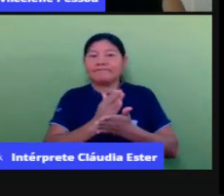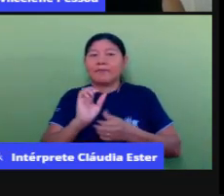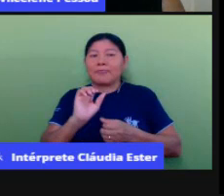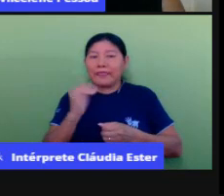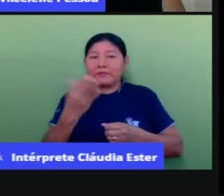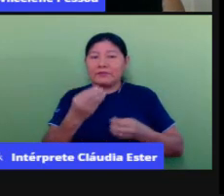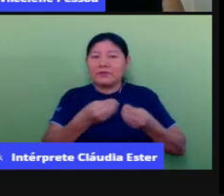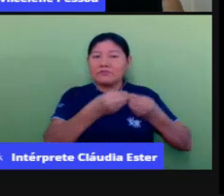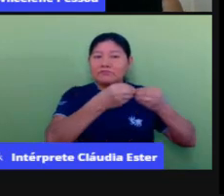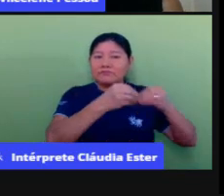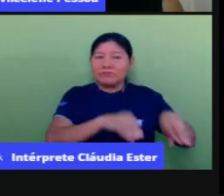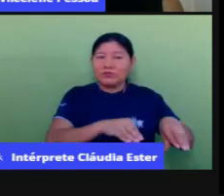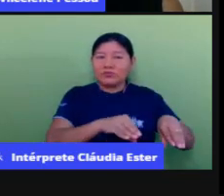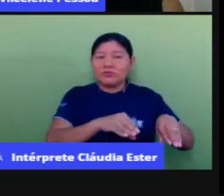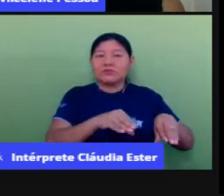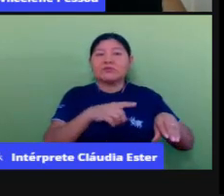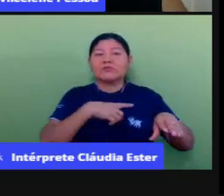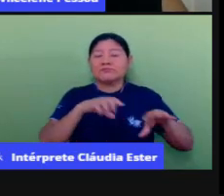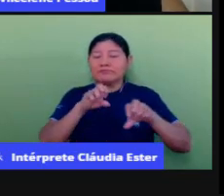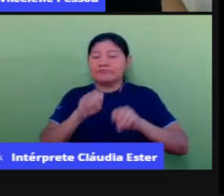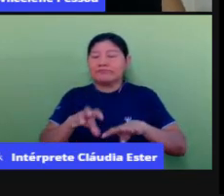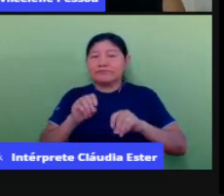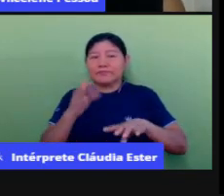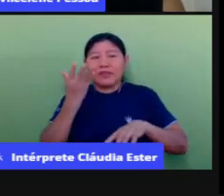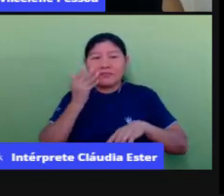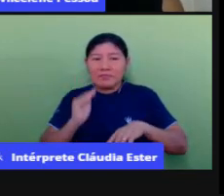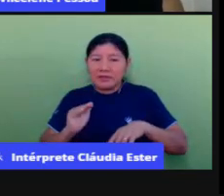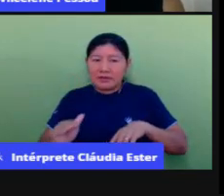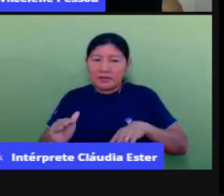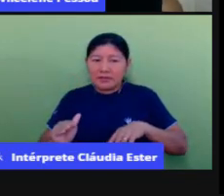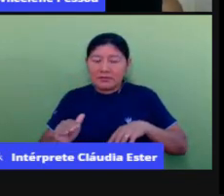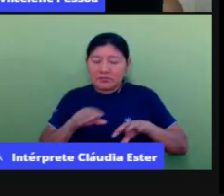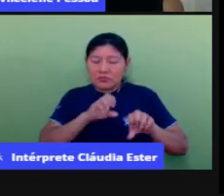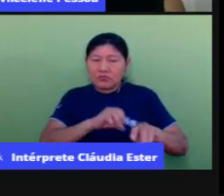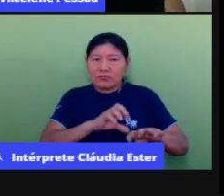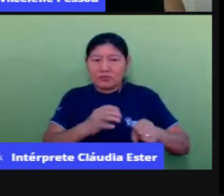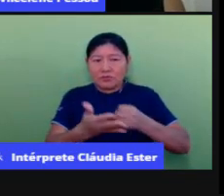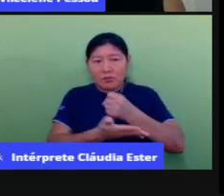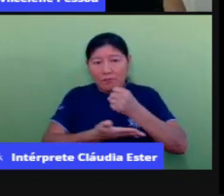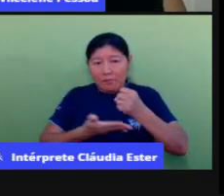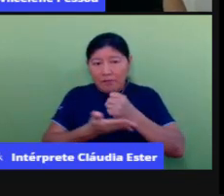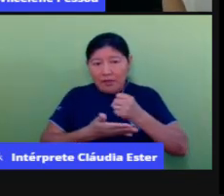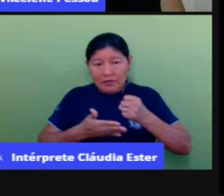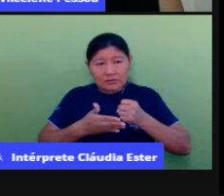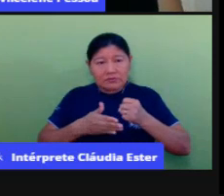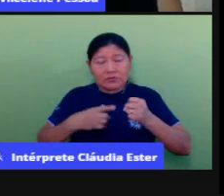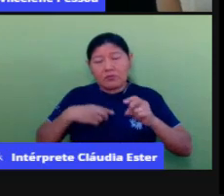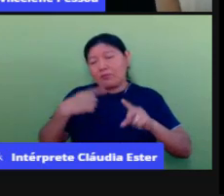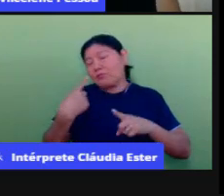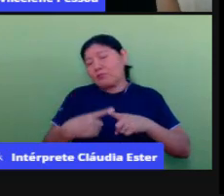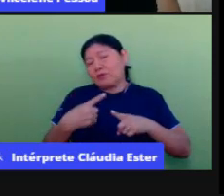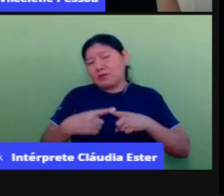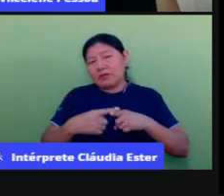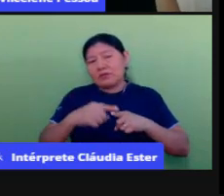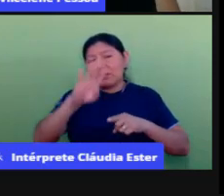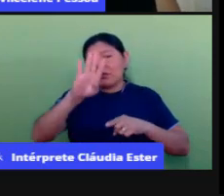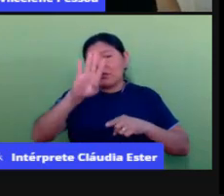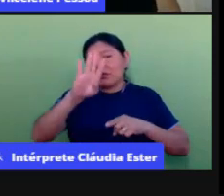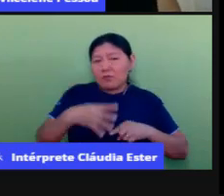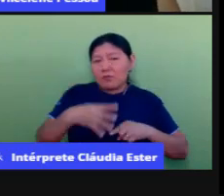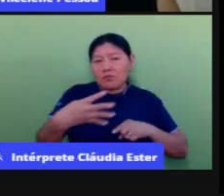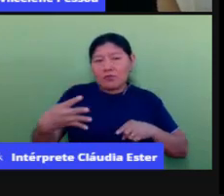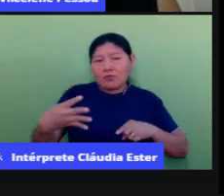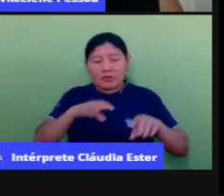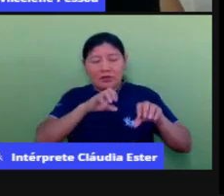cotidiano escolar, quando eu penso na educação básica como um todo, eu penso que existe um calendário, né, escolar, que